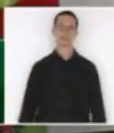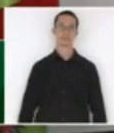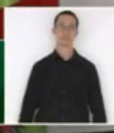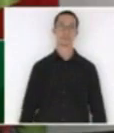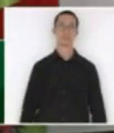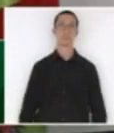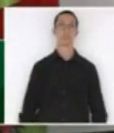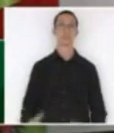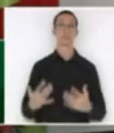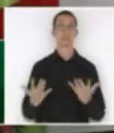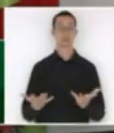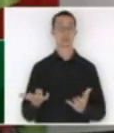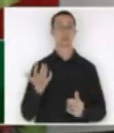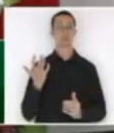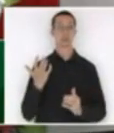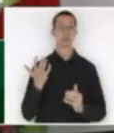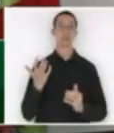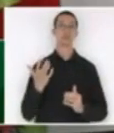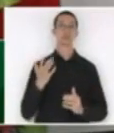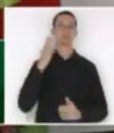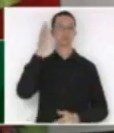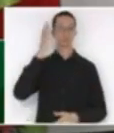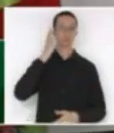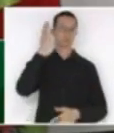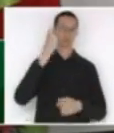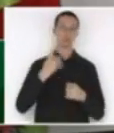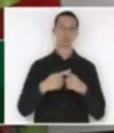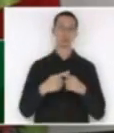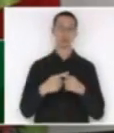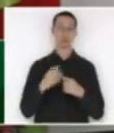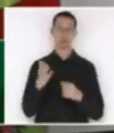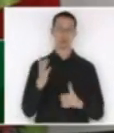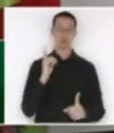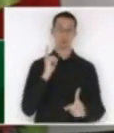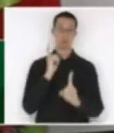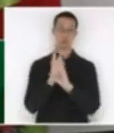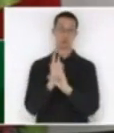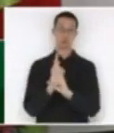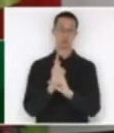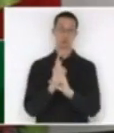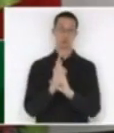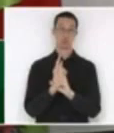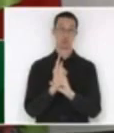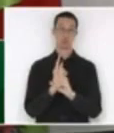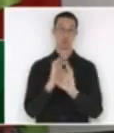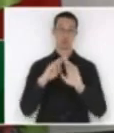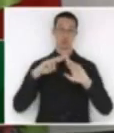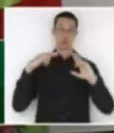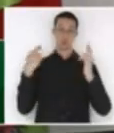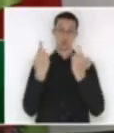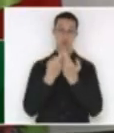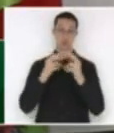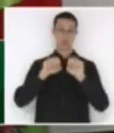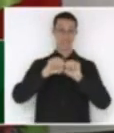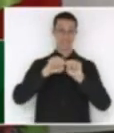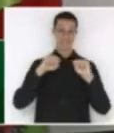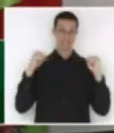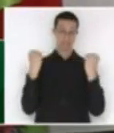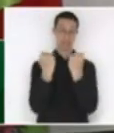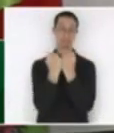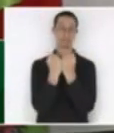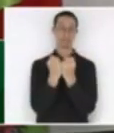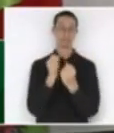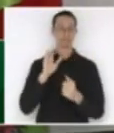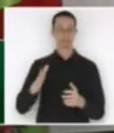essa manifestação, porque nesse encontro nós contamos com a